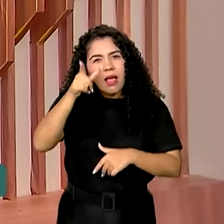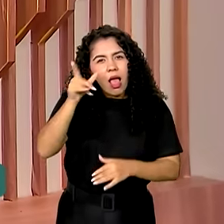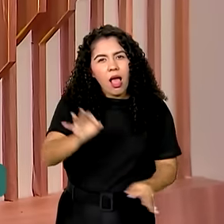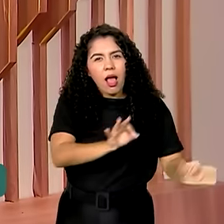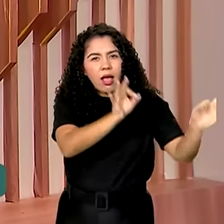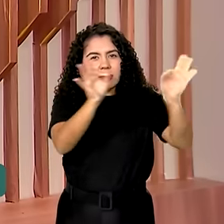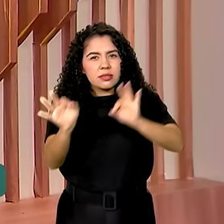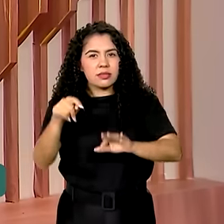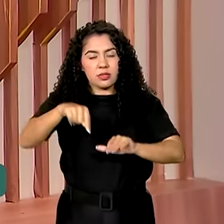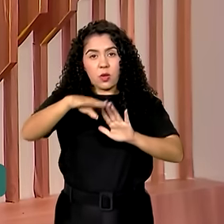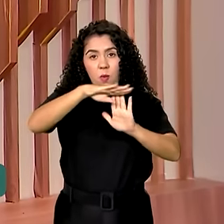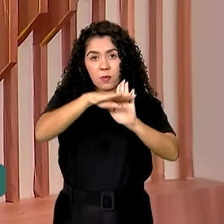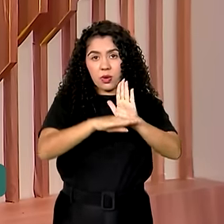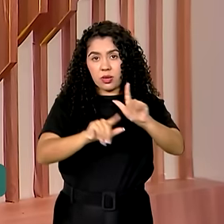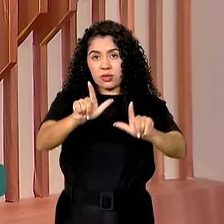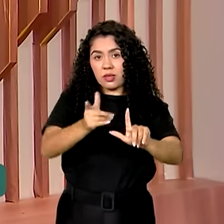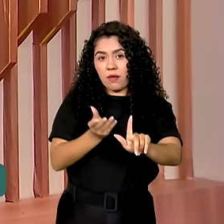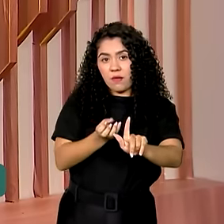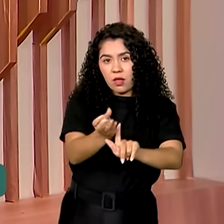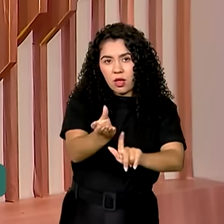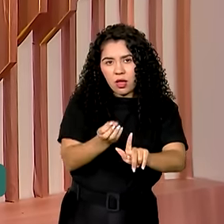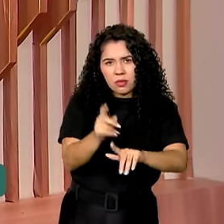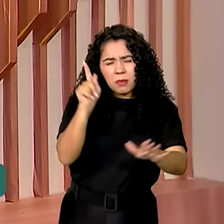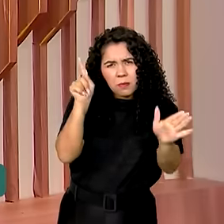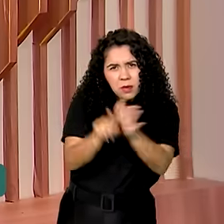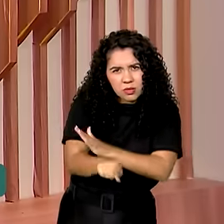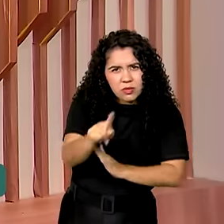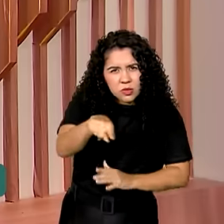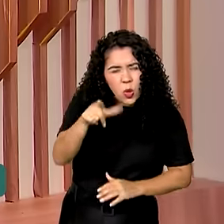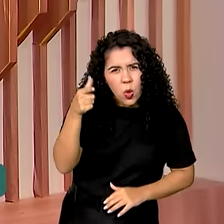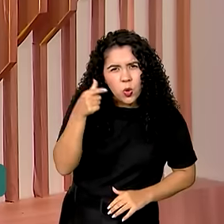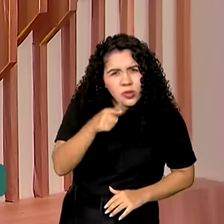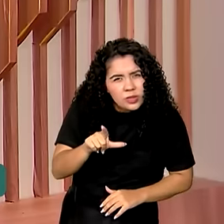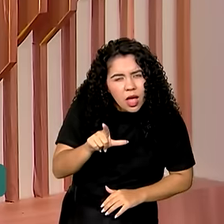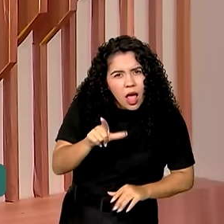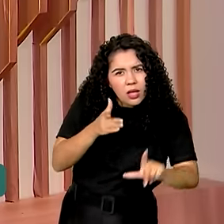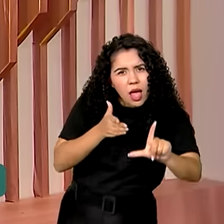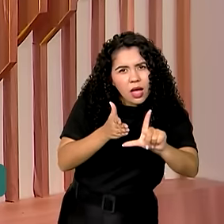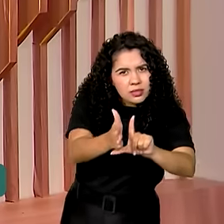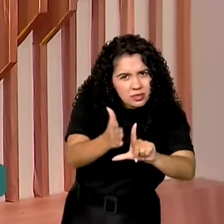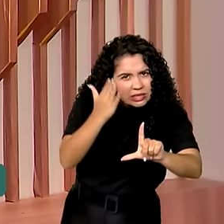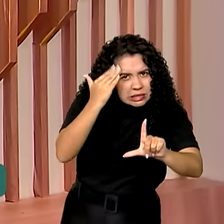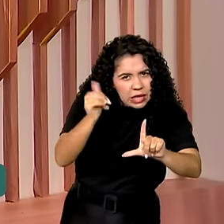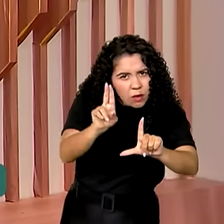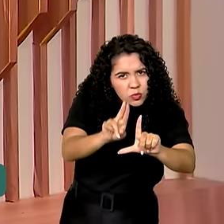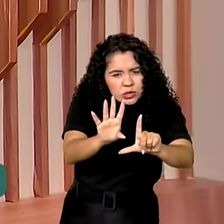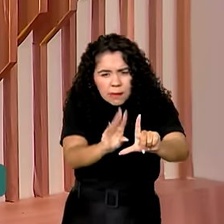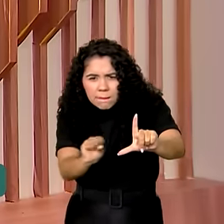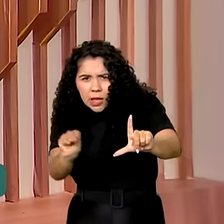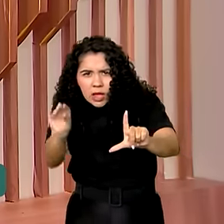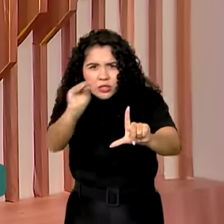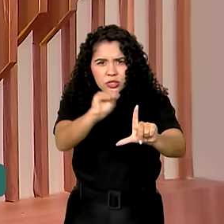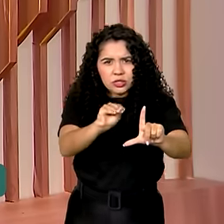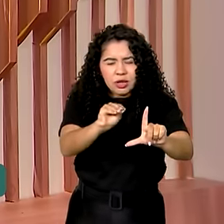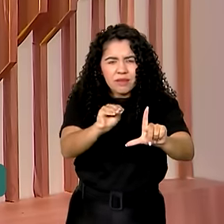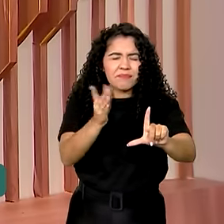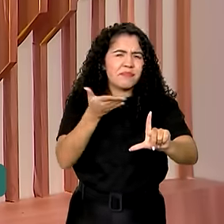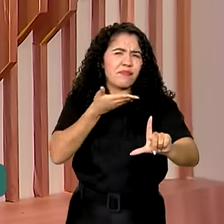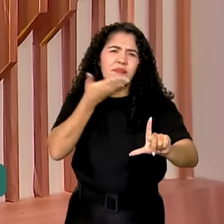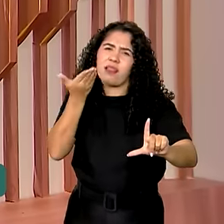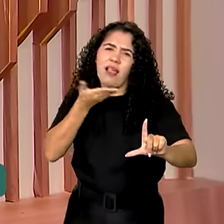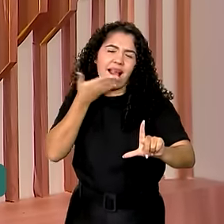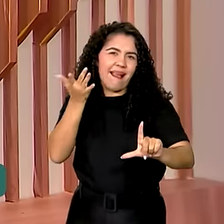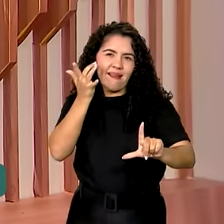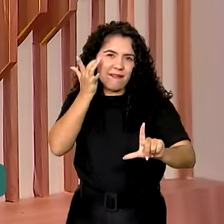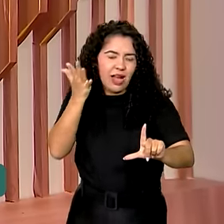Gov sabe disso. Agora, você consegue acessar, você sabe usar essa plataforma que a gente acabou de mostrar? É fácil para